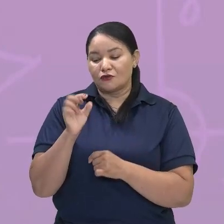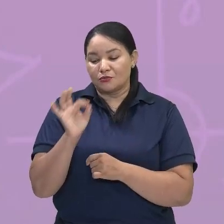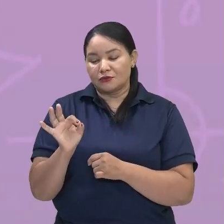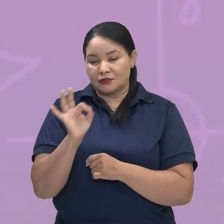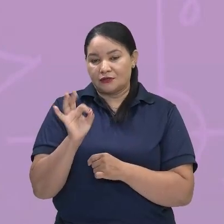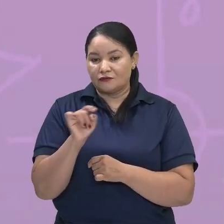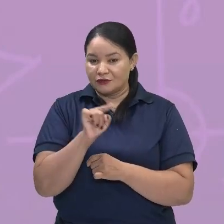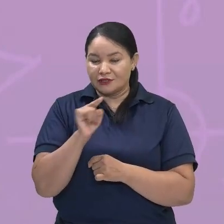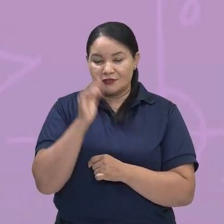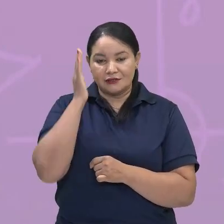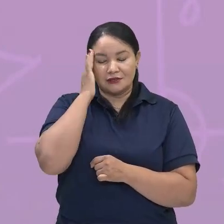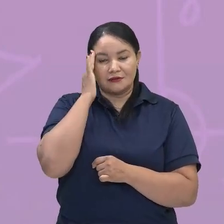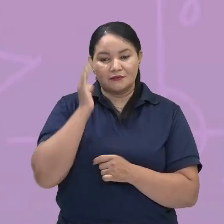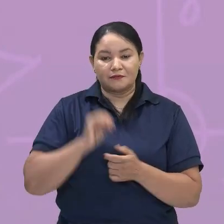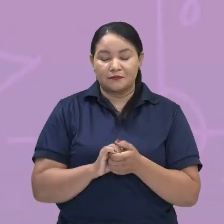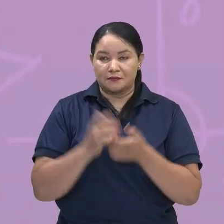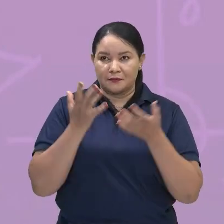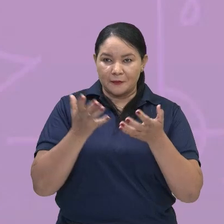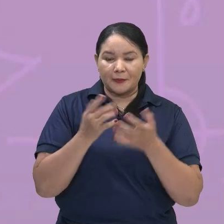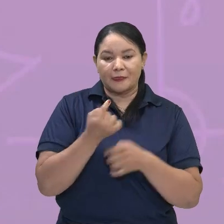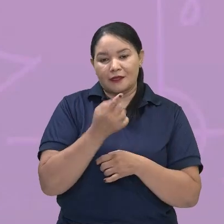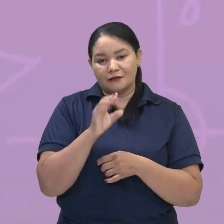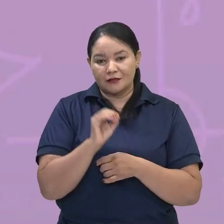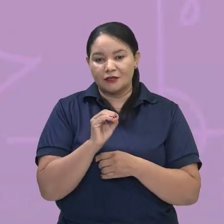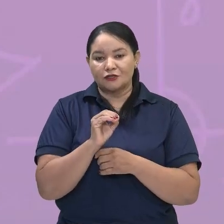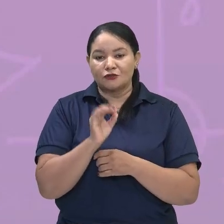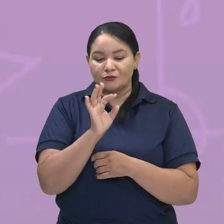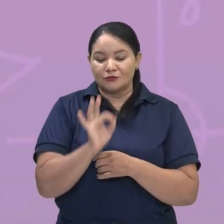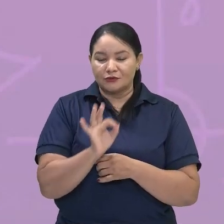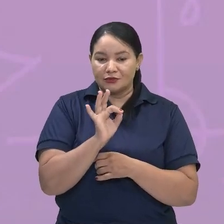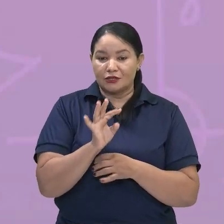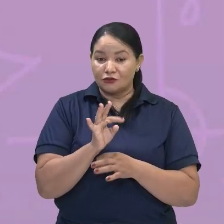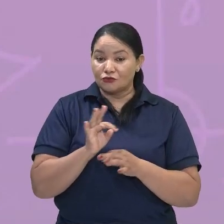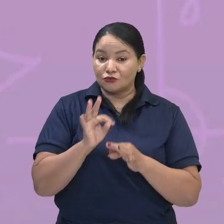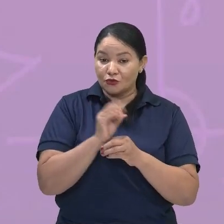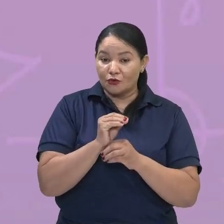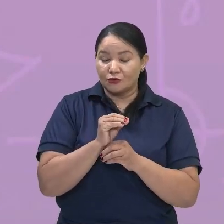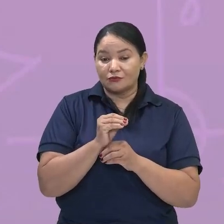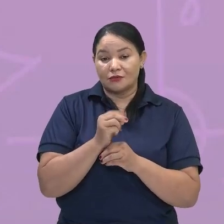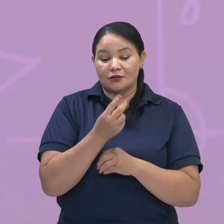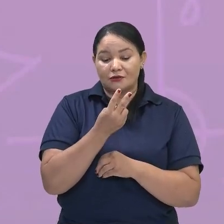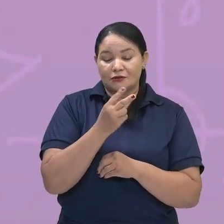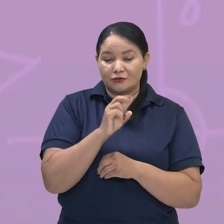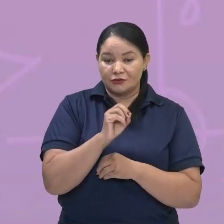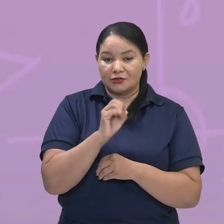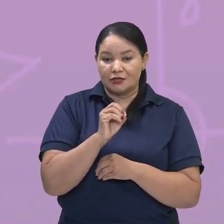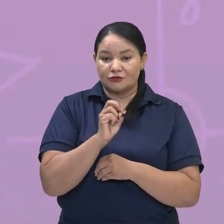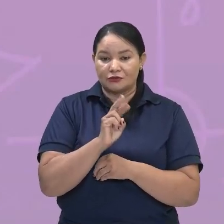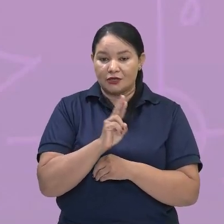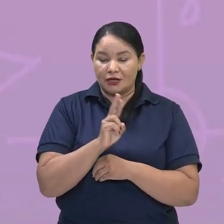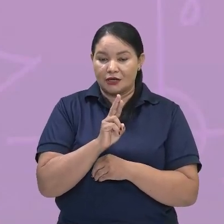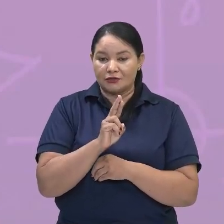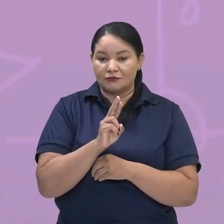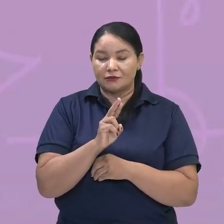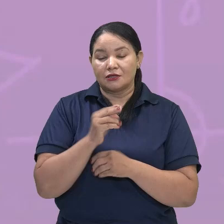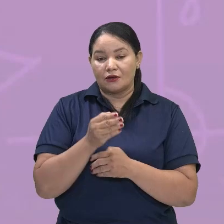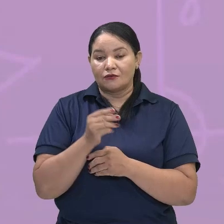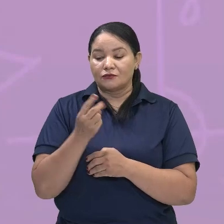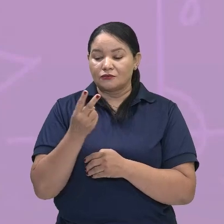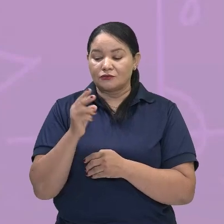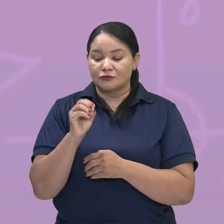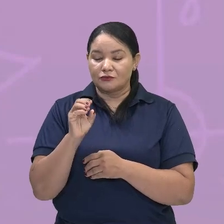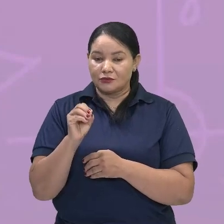quero 10% de um todo, no nosso caso aqui será R$200, eu pego os 200 e divido